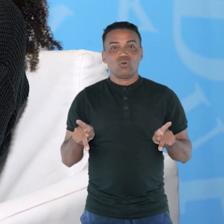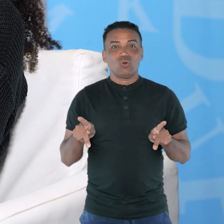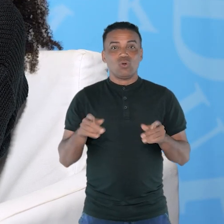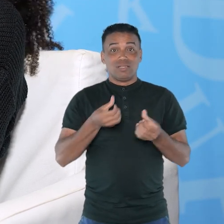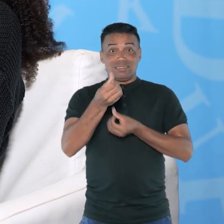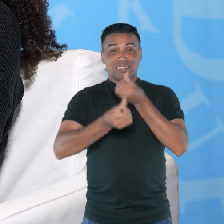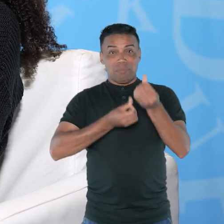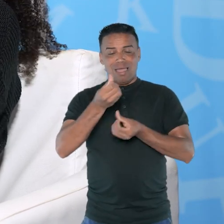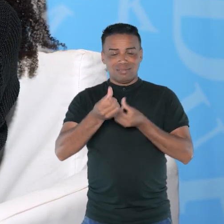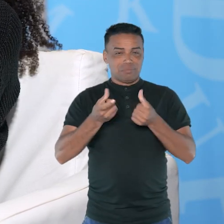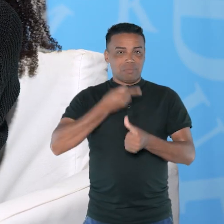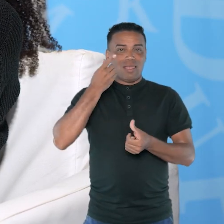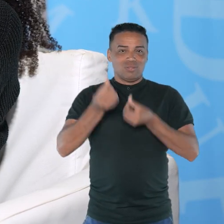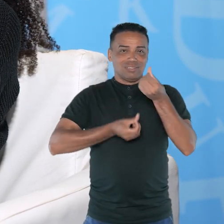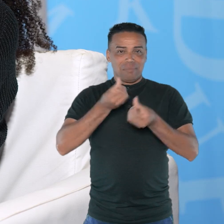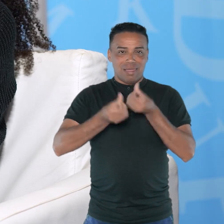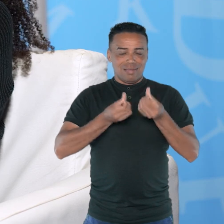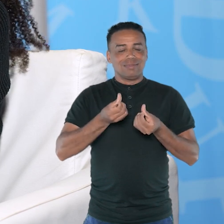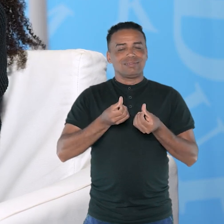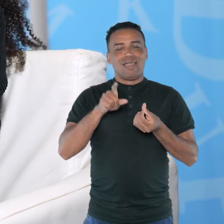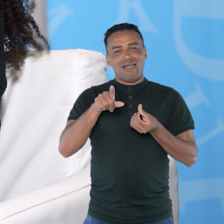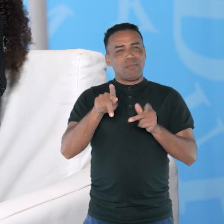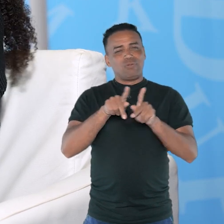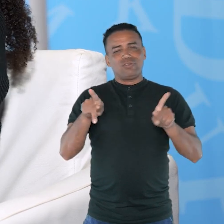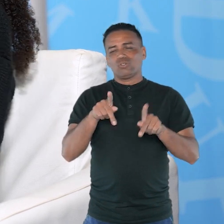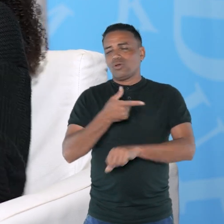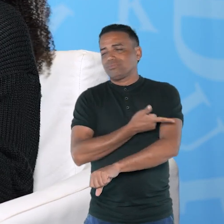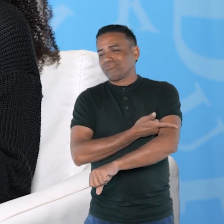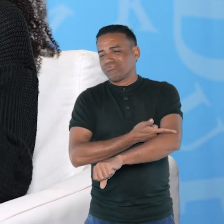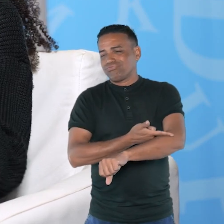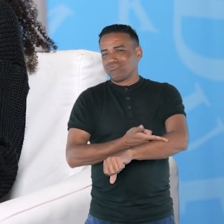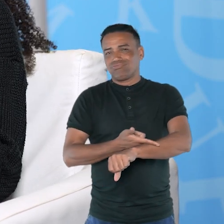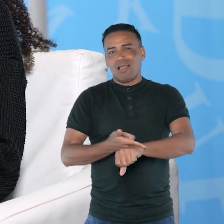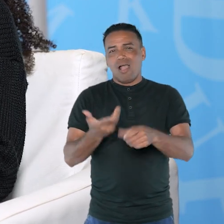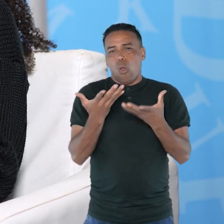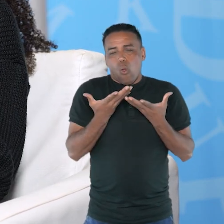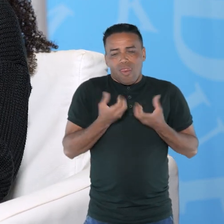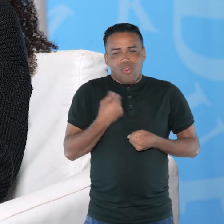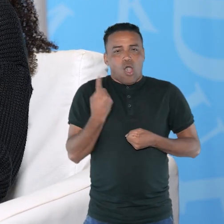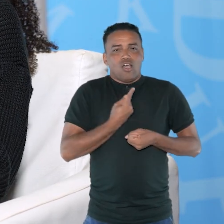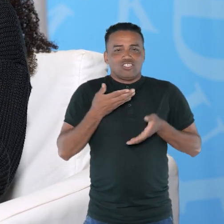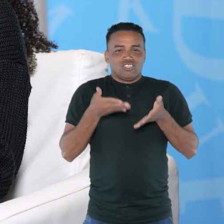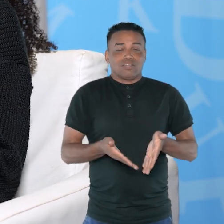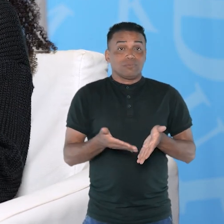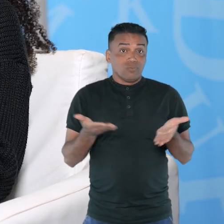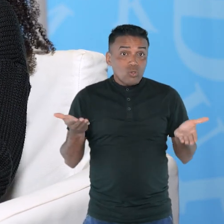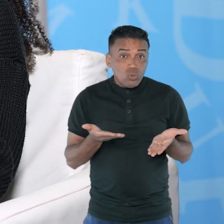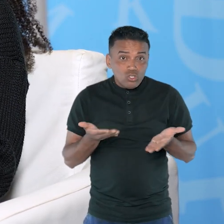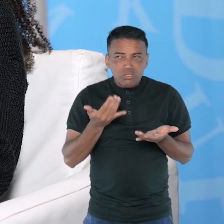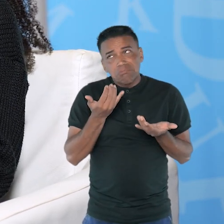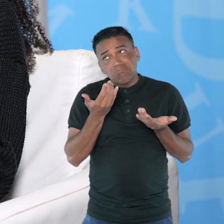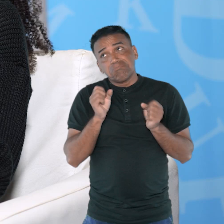semestre, eu, caramba! E ela, assim, uma pessoa super também generosa com a gente que estava chegando, porque hoje em dia parece assim,